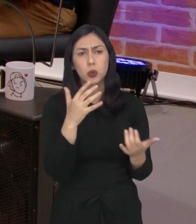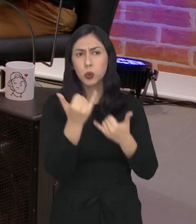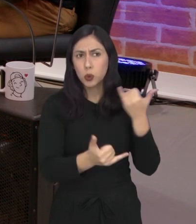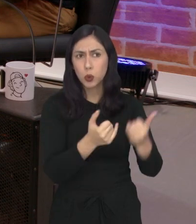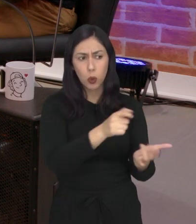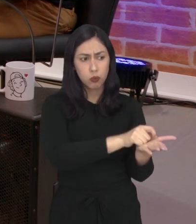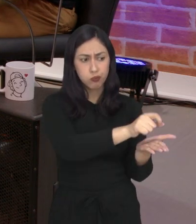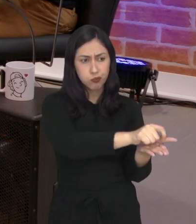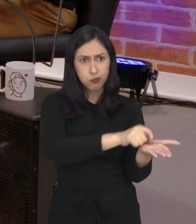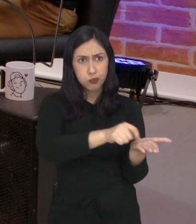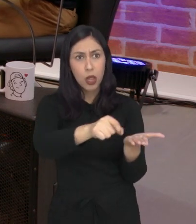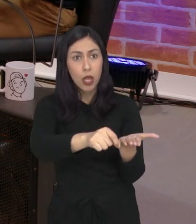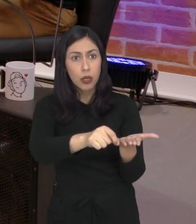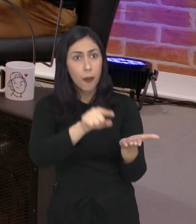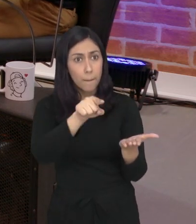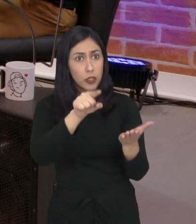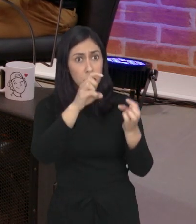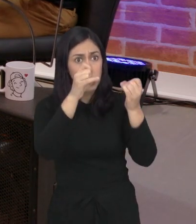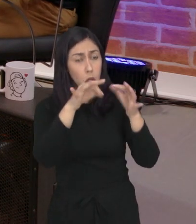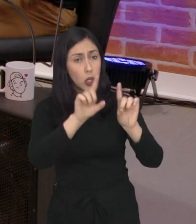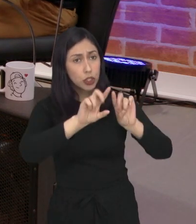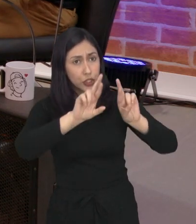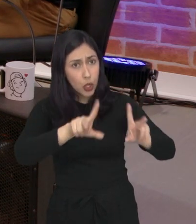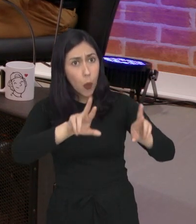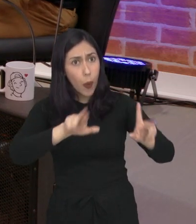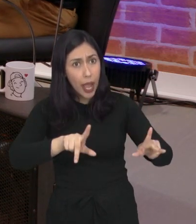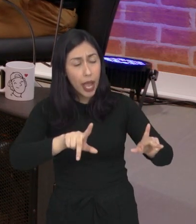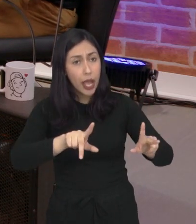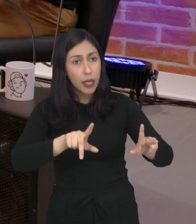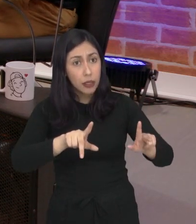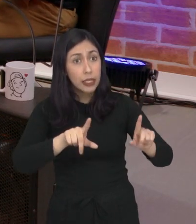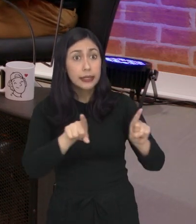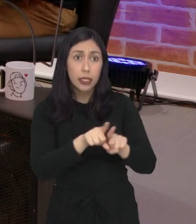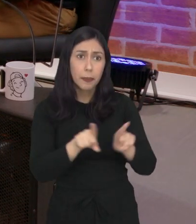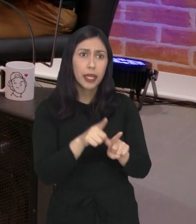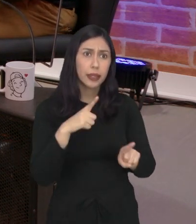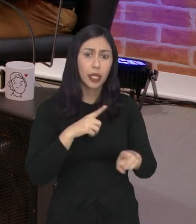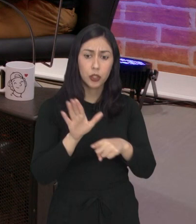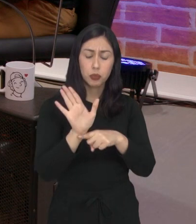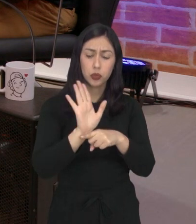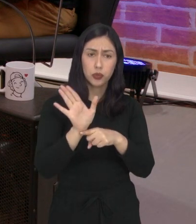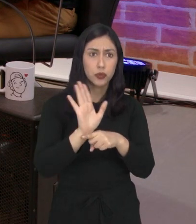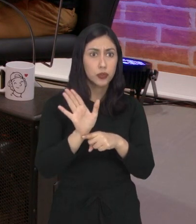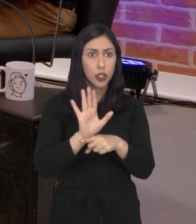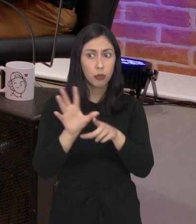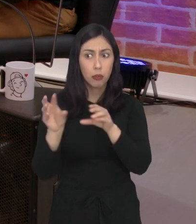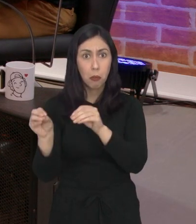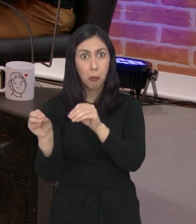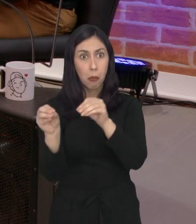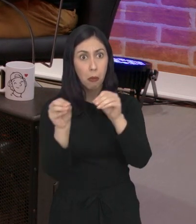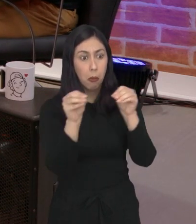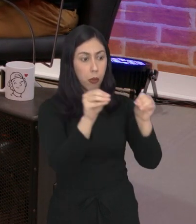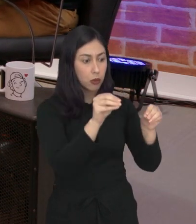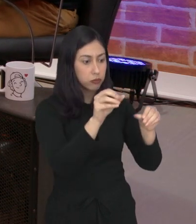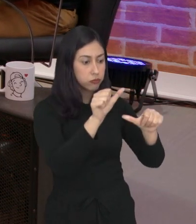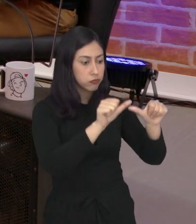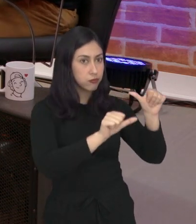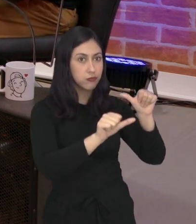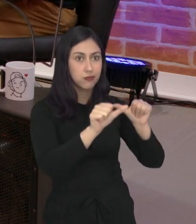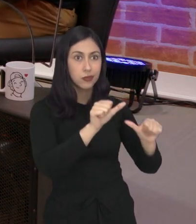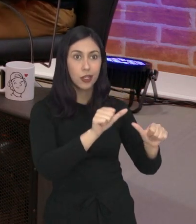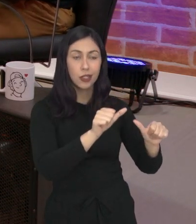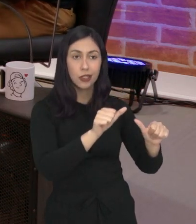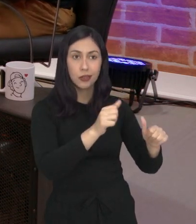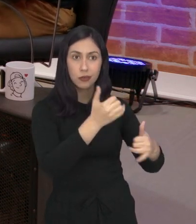não é isso, né? Sim. Inclusive, rolou sua mais ou menos migração de filmes pra ir pro mundo do hoje RPG.